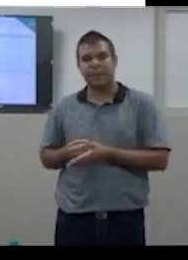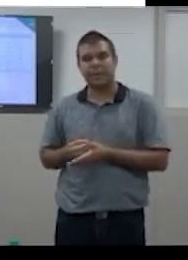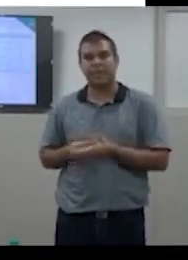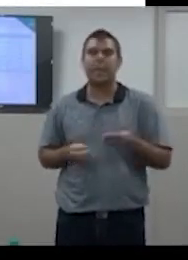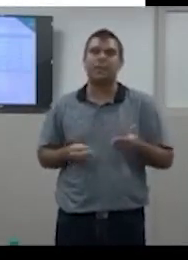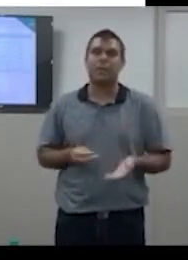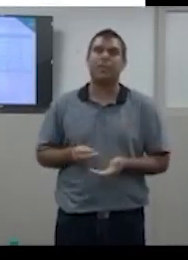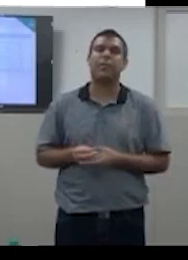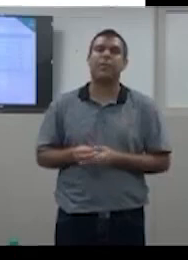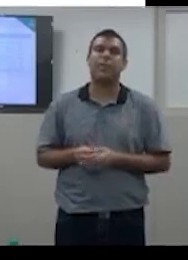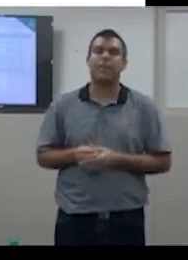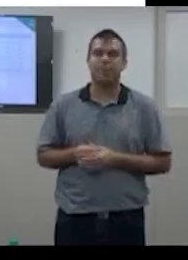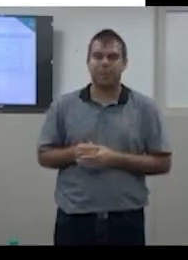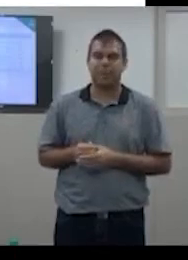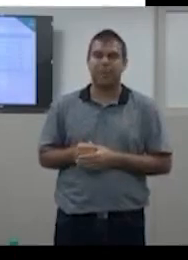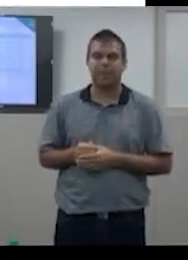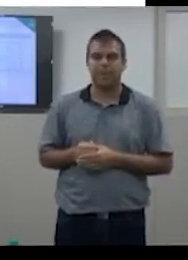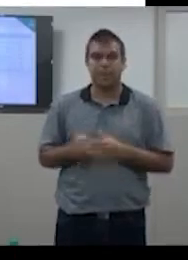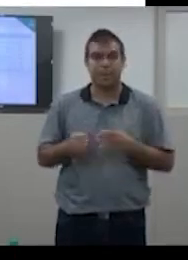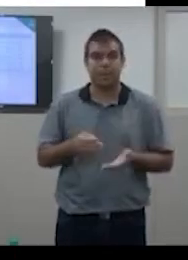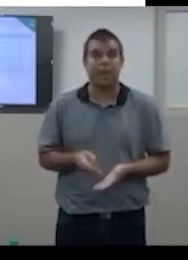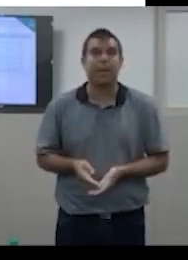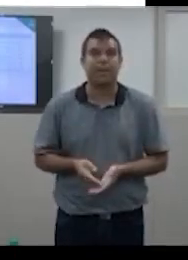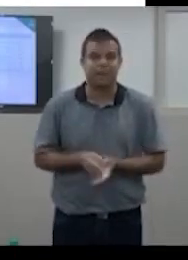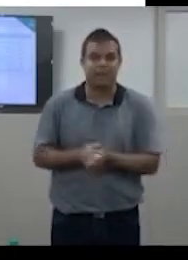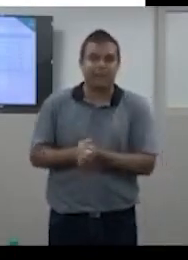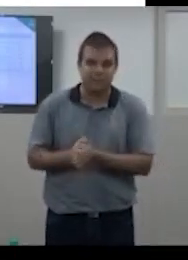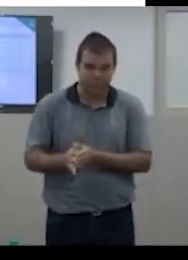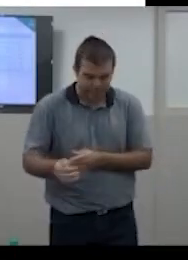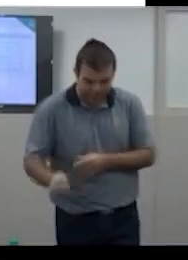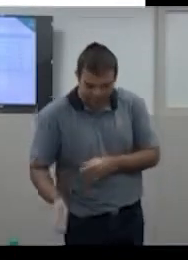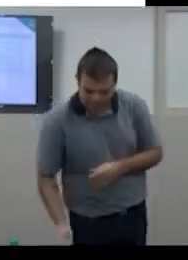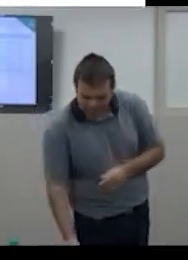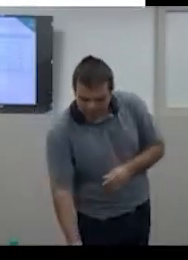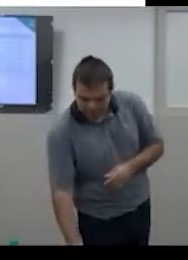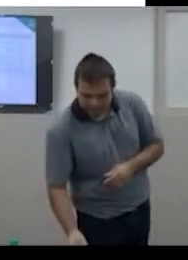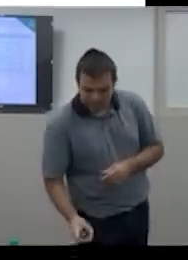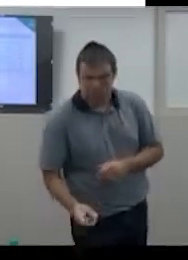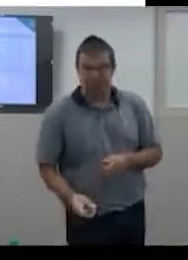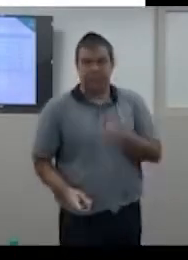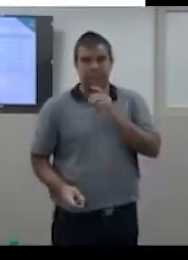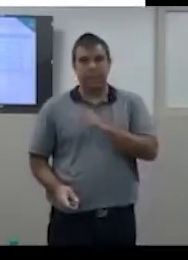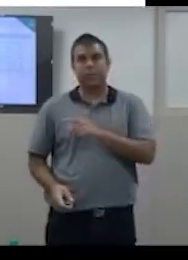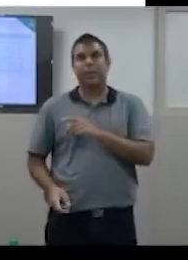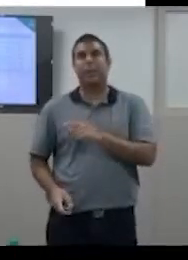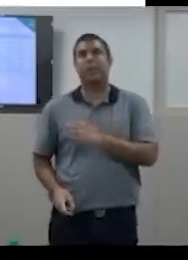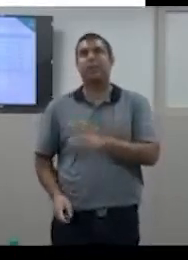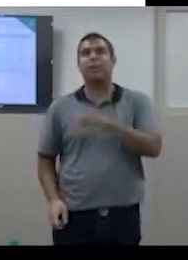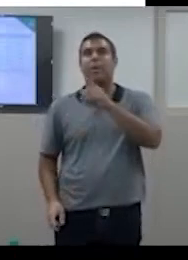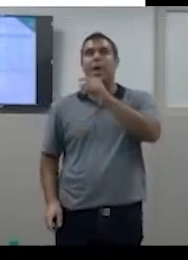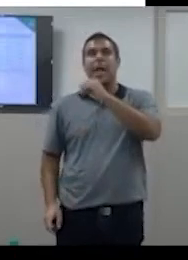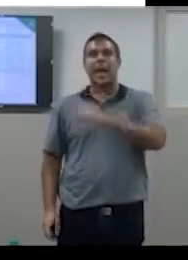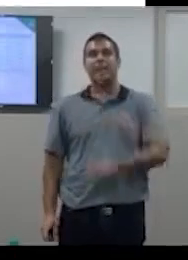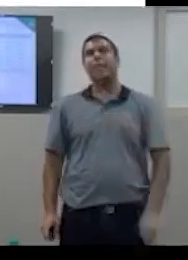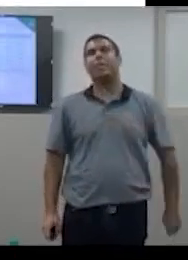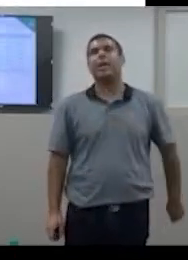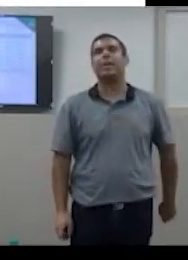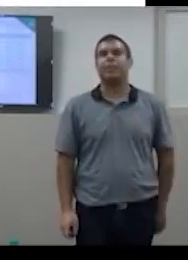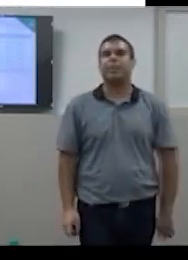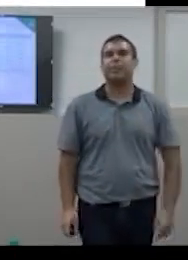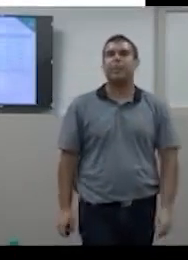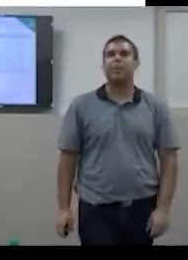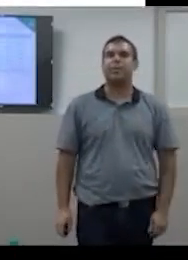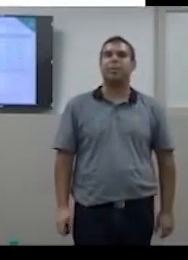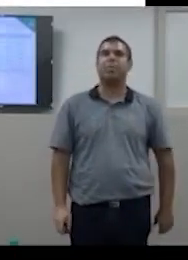nossa variação sistemática que você vai ter a partir da temperatura. Então isso é a base de referência que a gente vai ter lá. Então assim, então isso é a definição. Ali